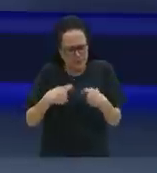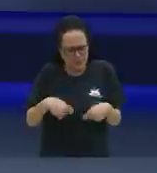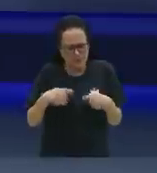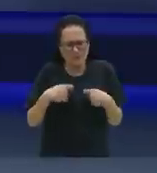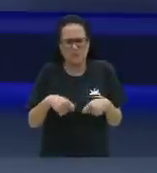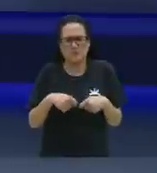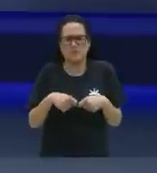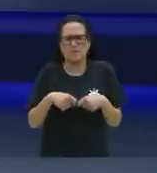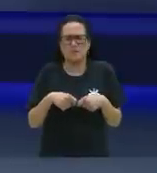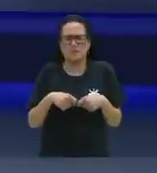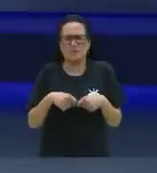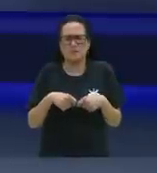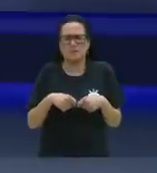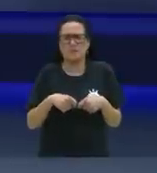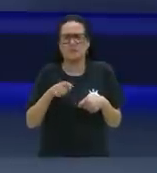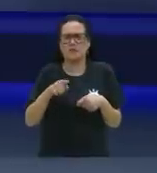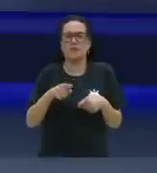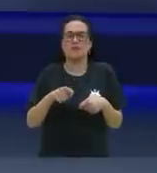É interessante que